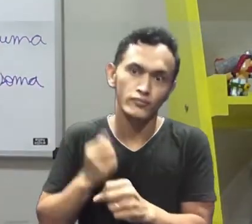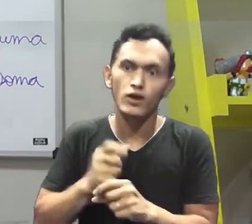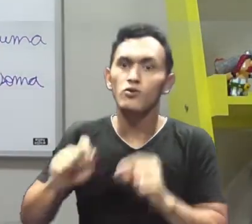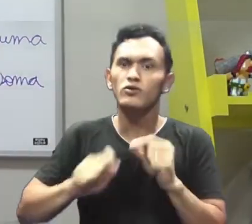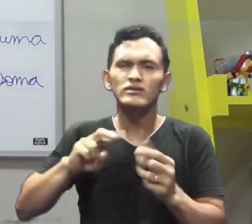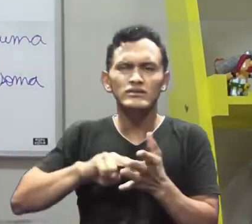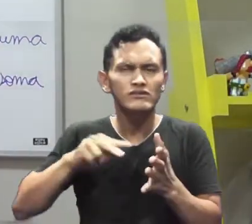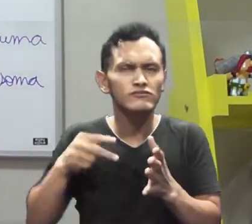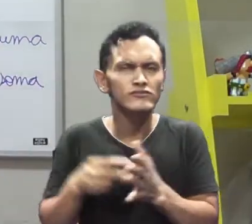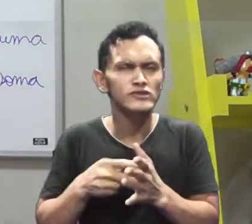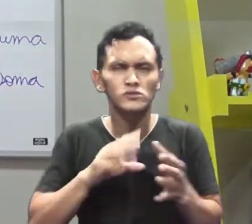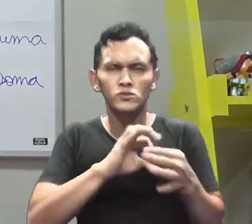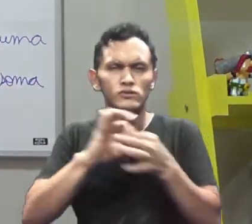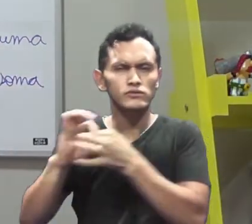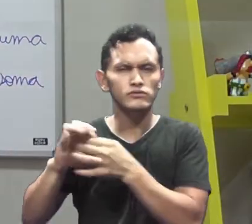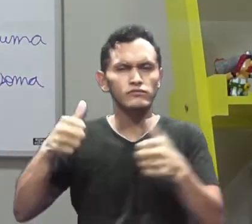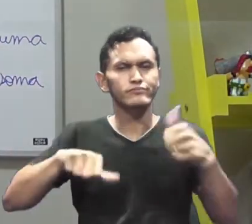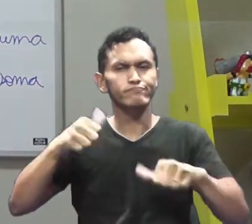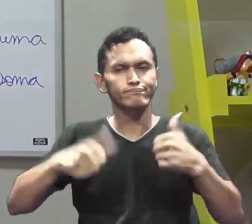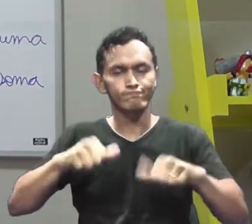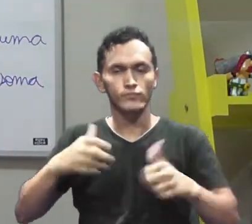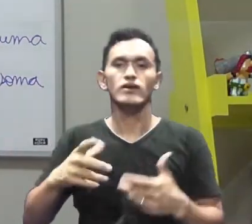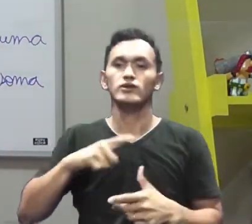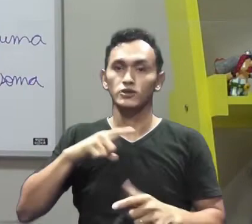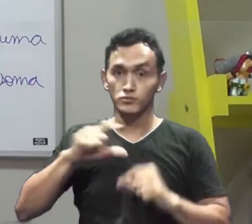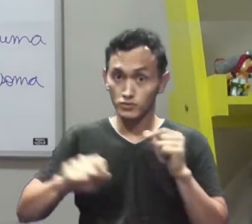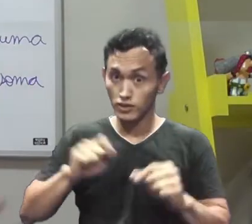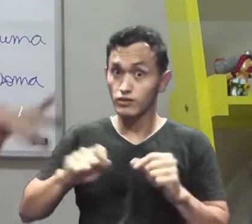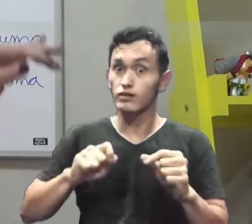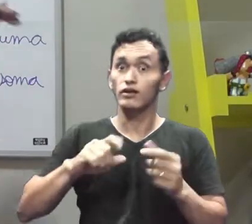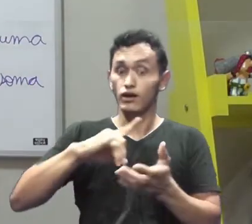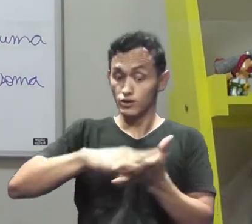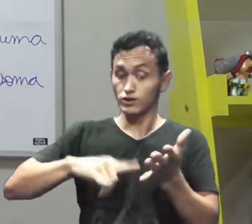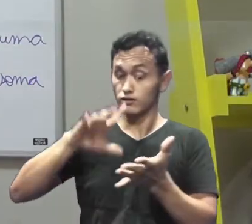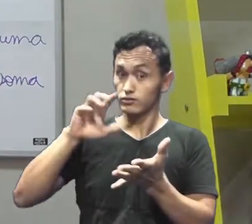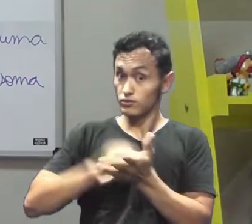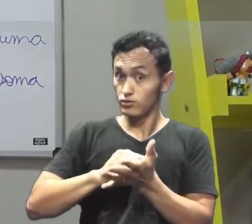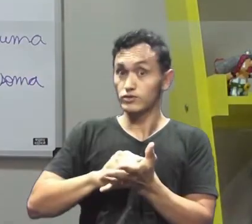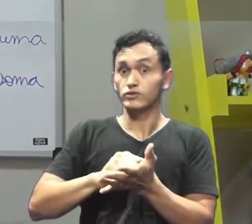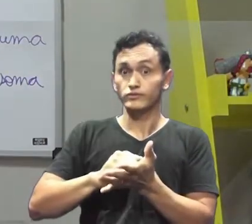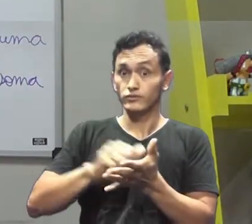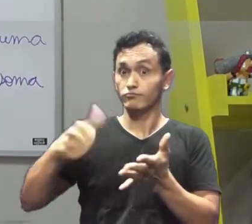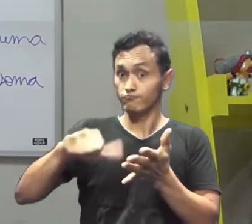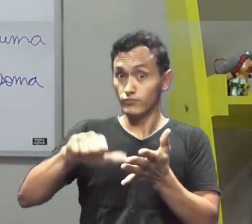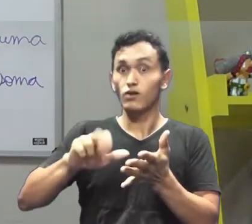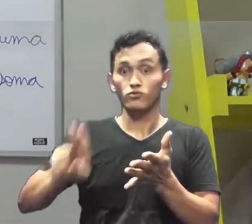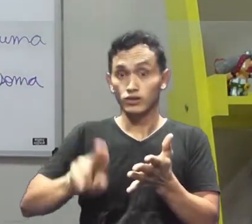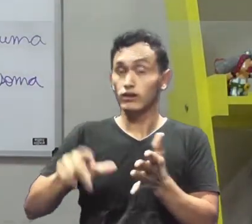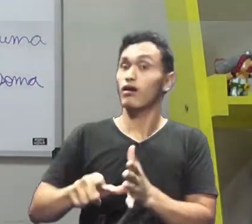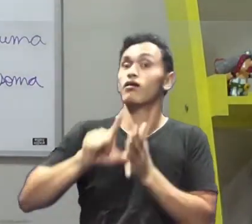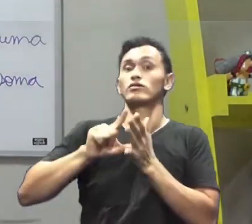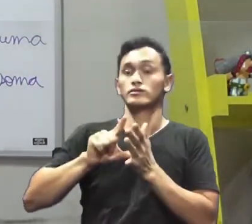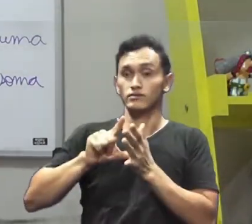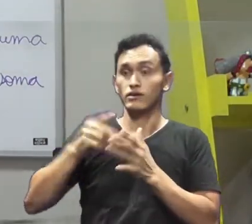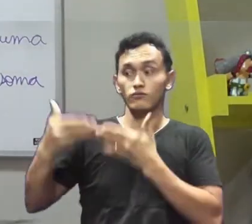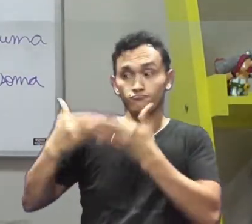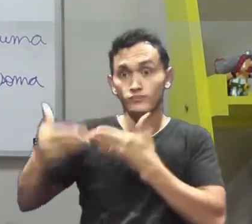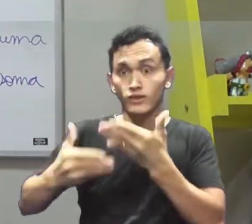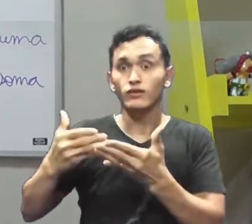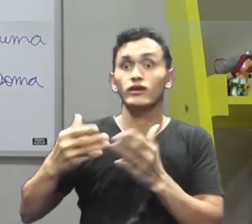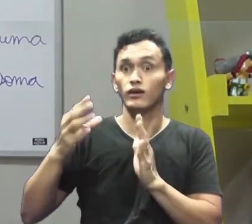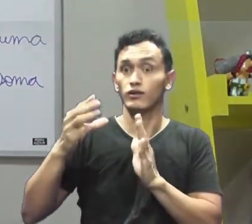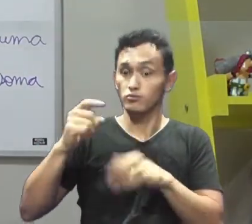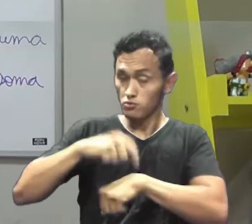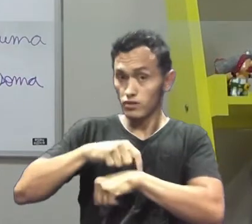isso significa aqui no contexto das nossas avaliações? Nós tínhamos a diagnóstica usada antes,